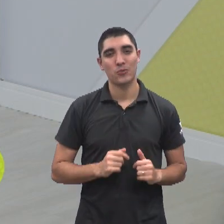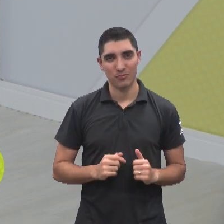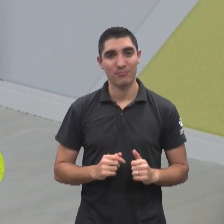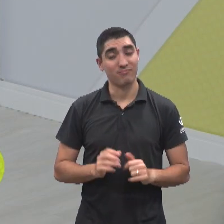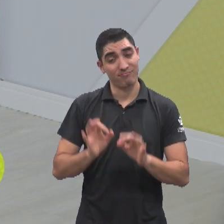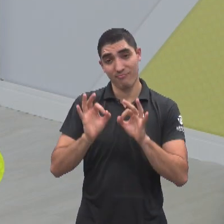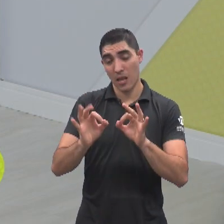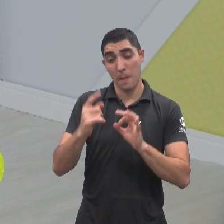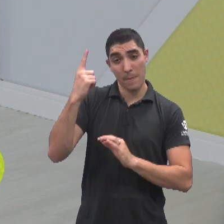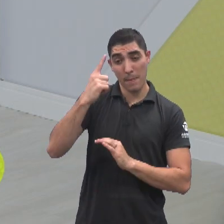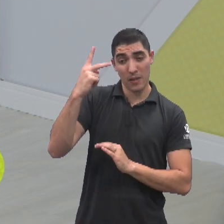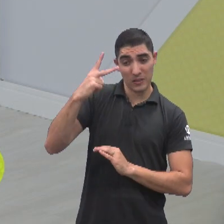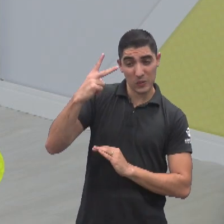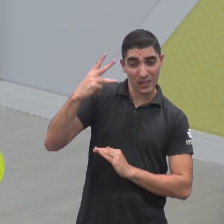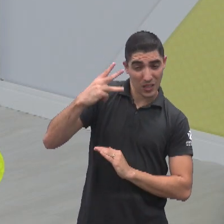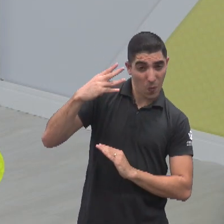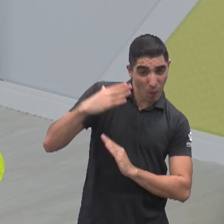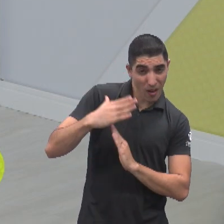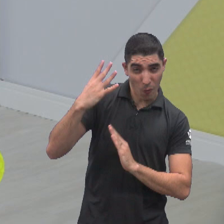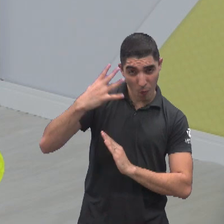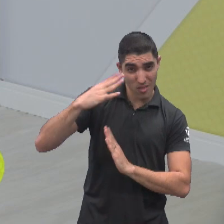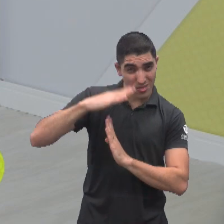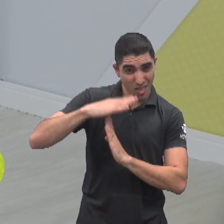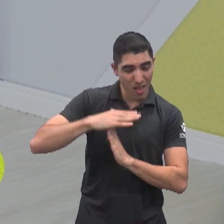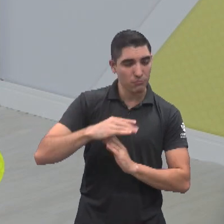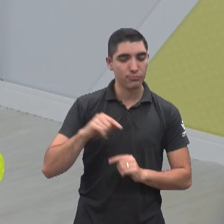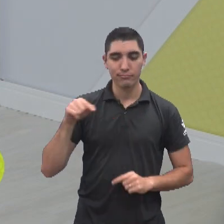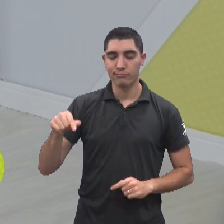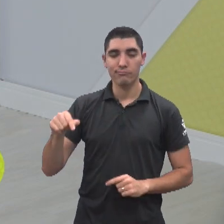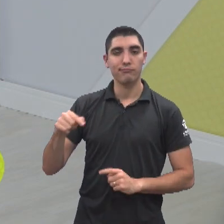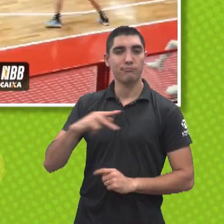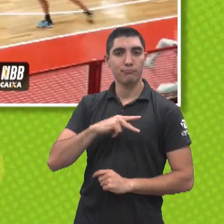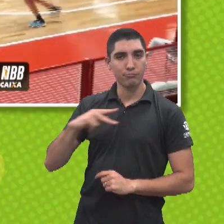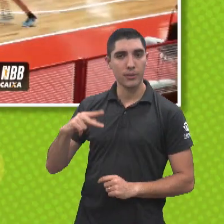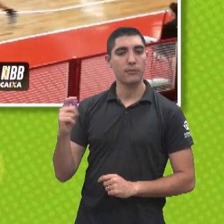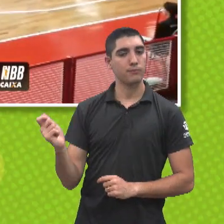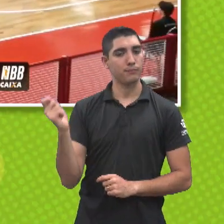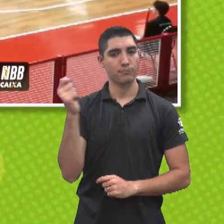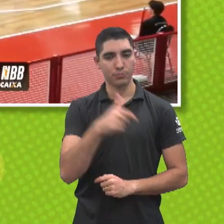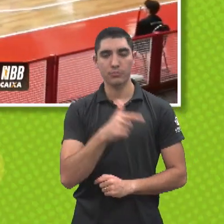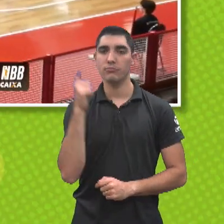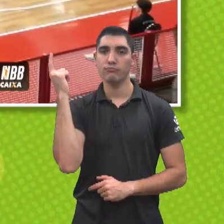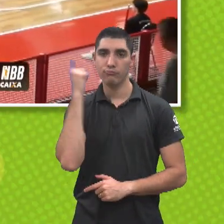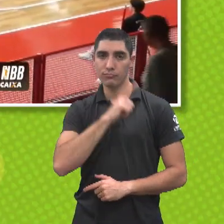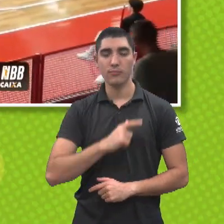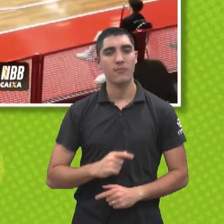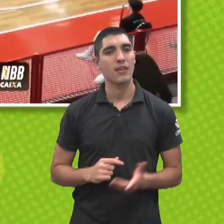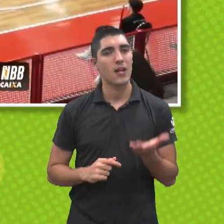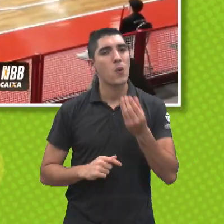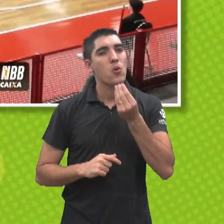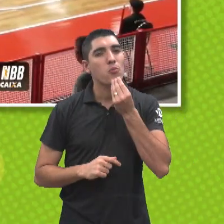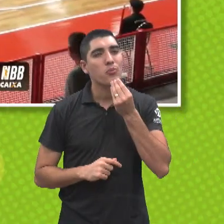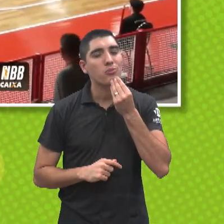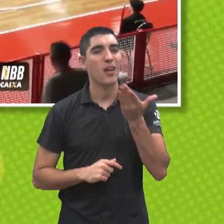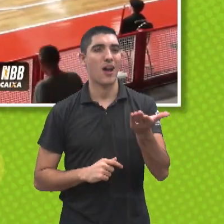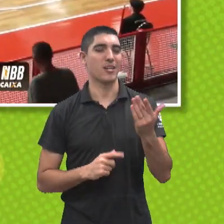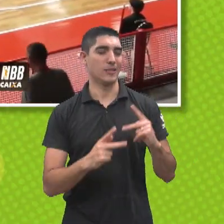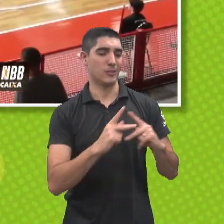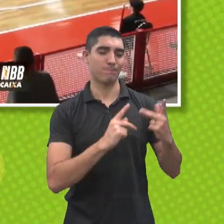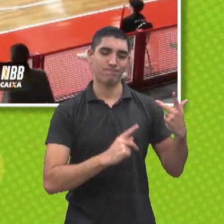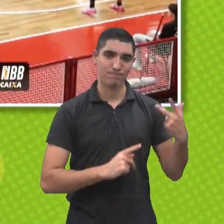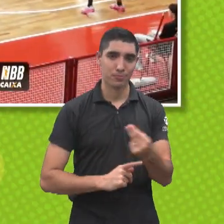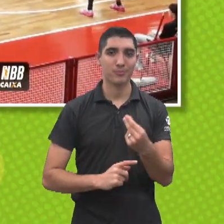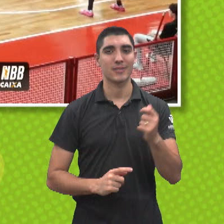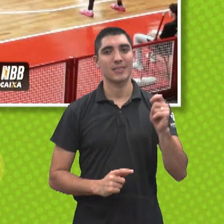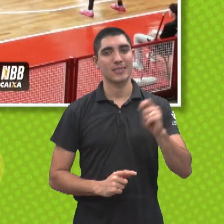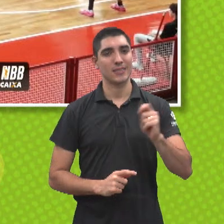praticamente todo o jogo, sempre atrás no placar. É uma oportunidade aí que o São José deixou, né, de escapar.